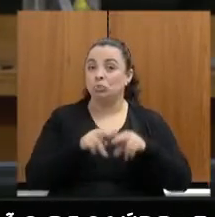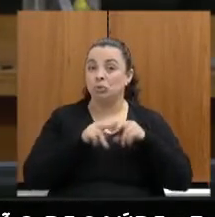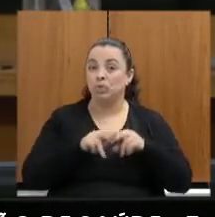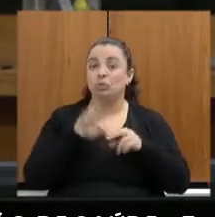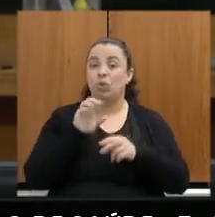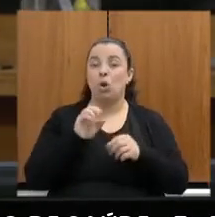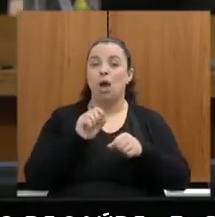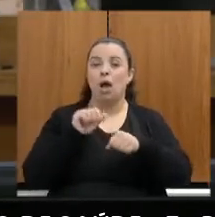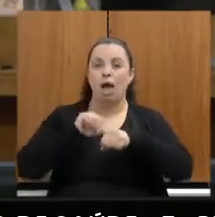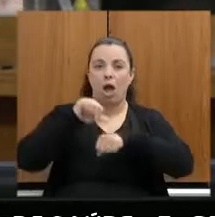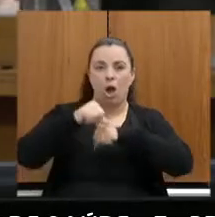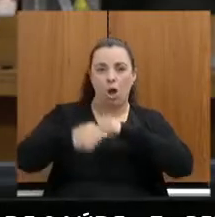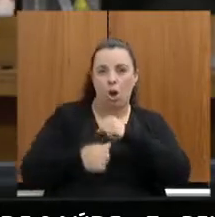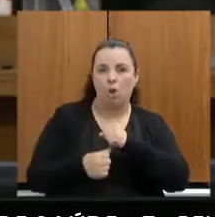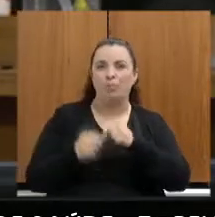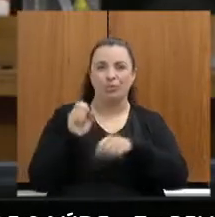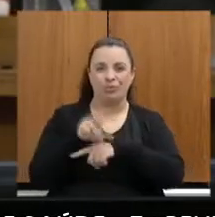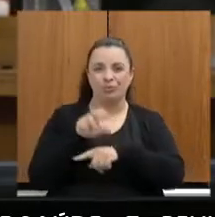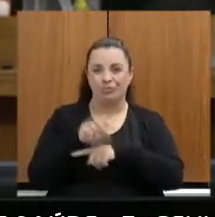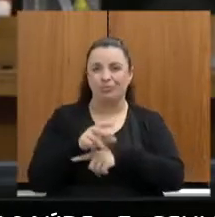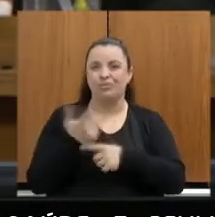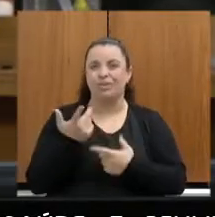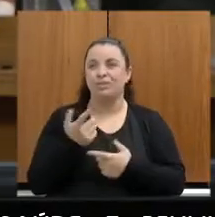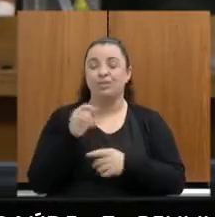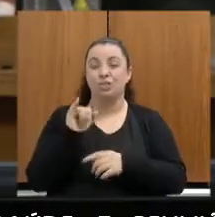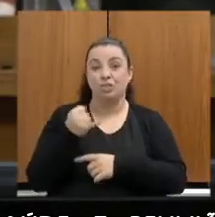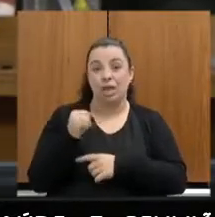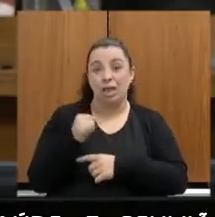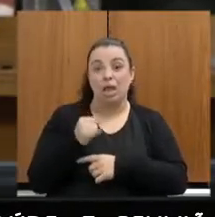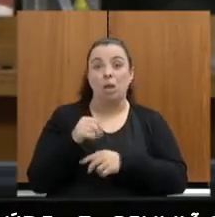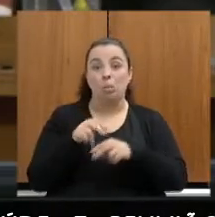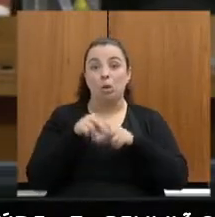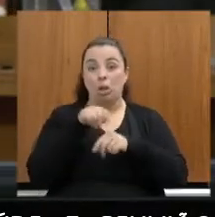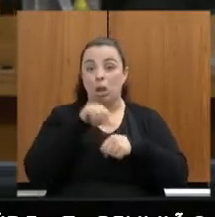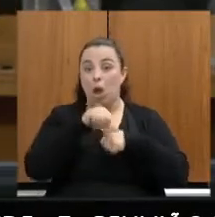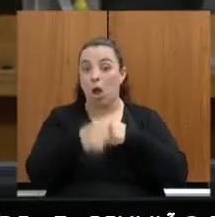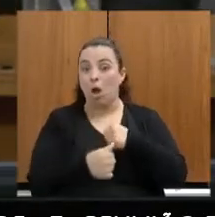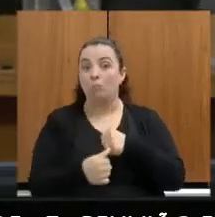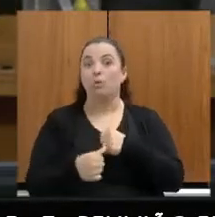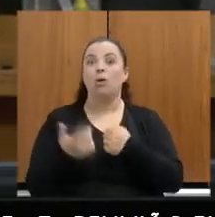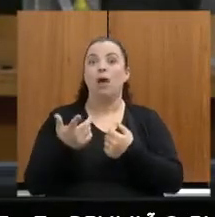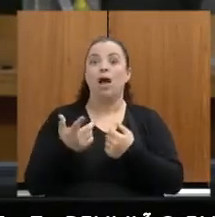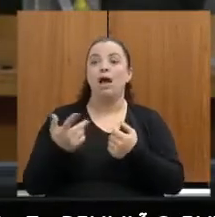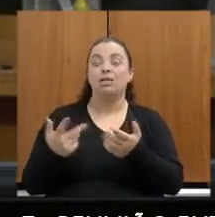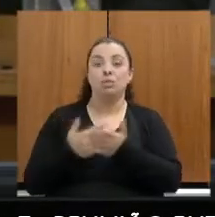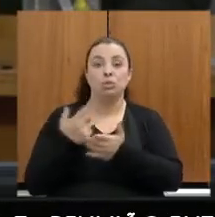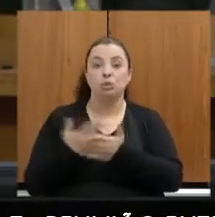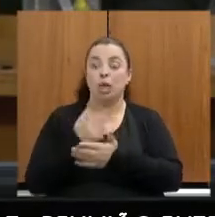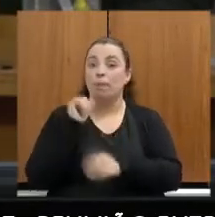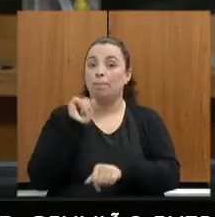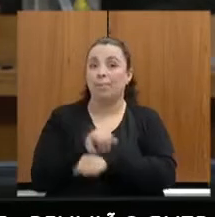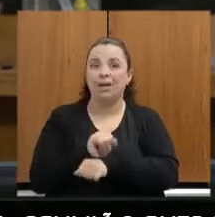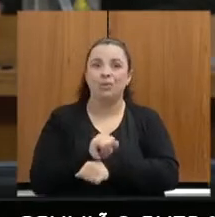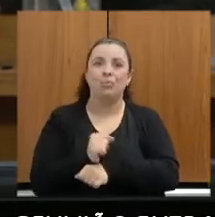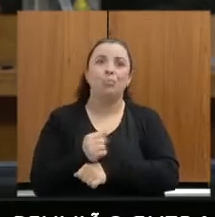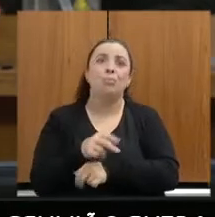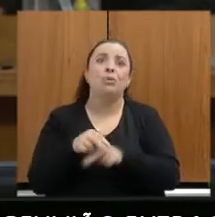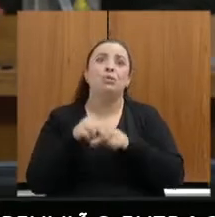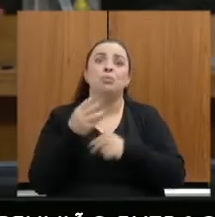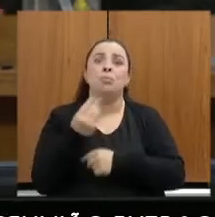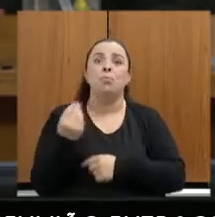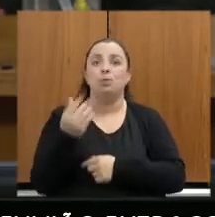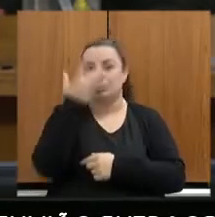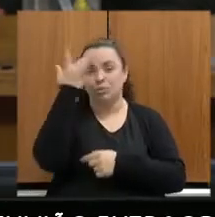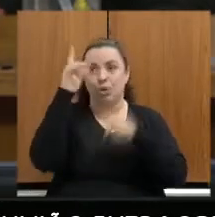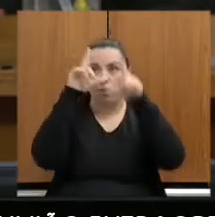suspensas por que muitos trabalhadores da Saúde tiveram convite e a gente não consegui ali